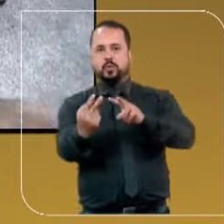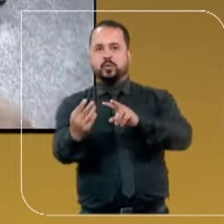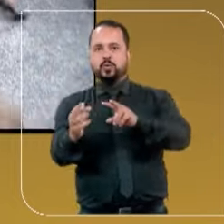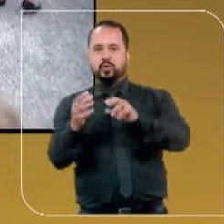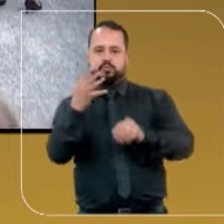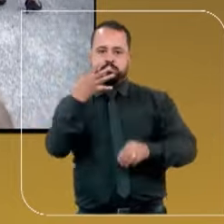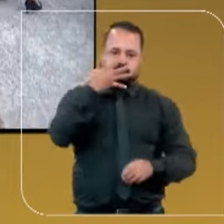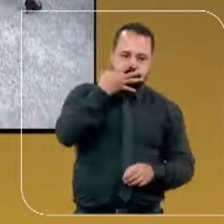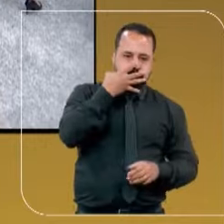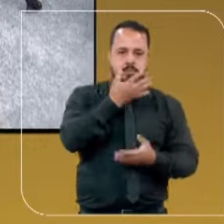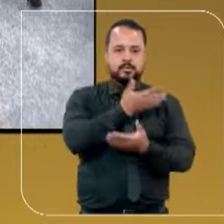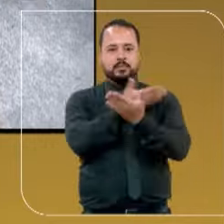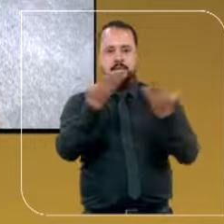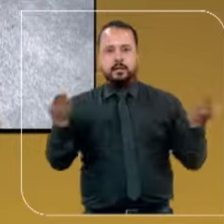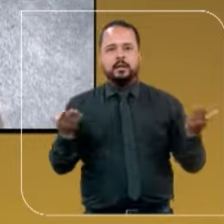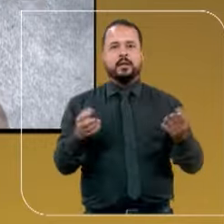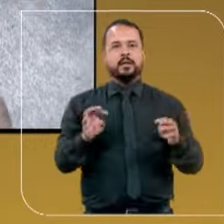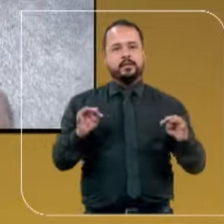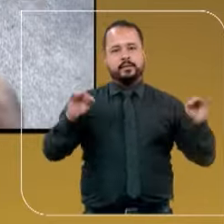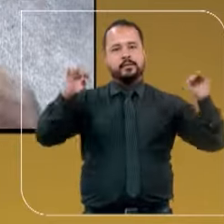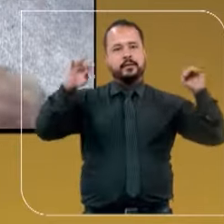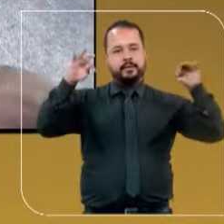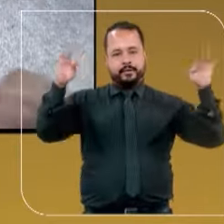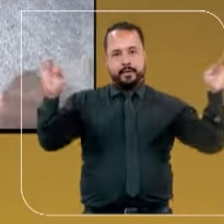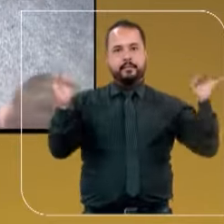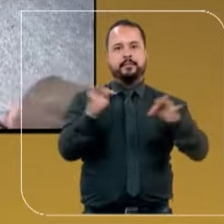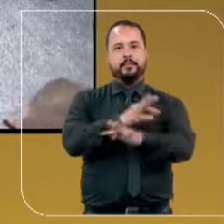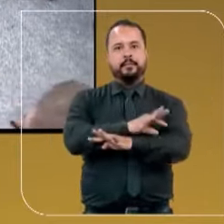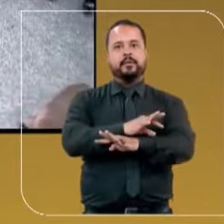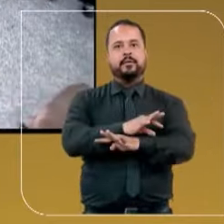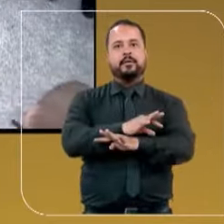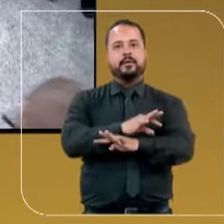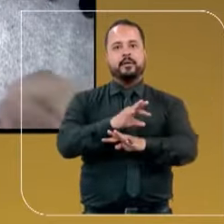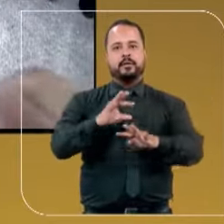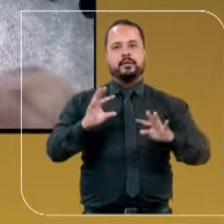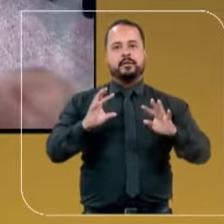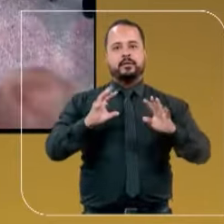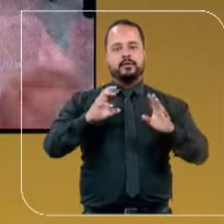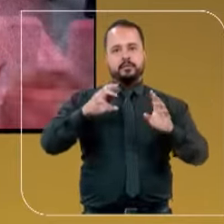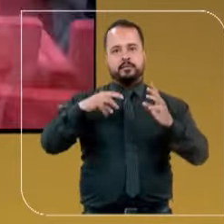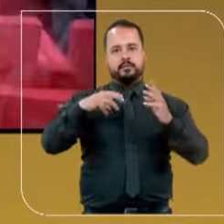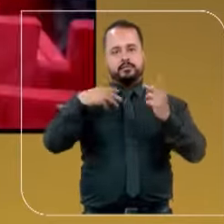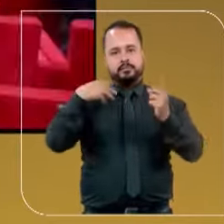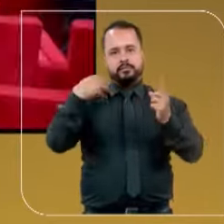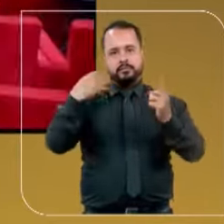e com a devida autorização declaramos encerrada esta solenidade.